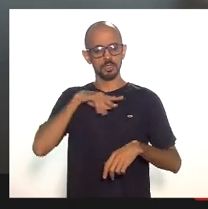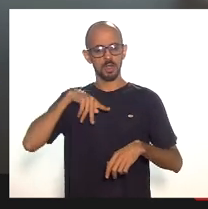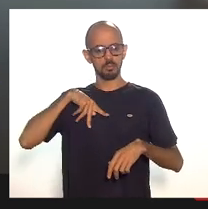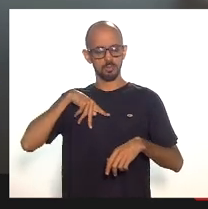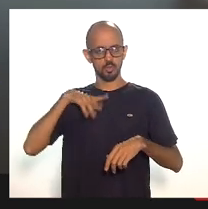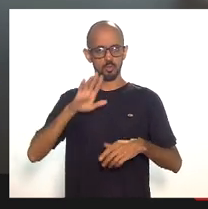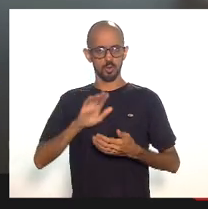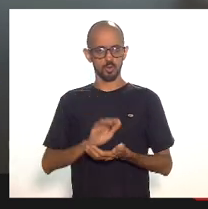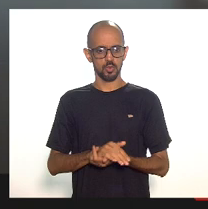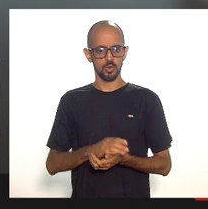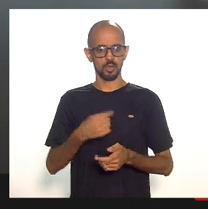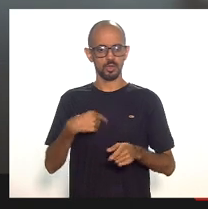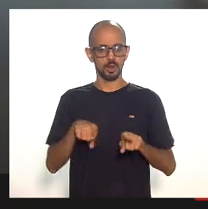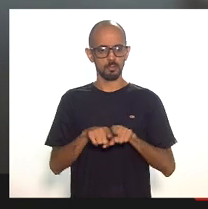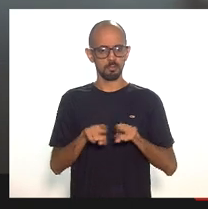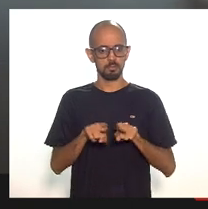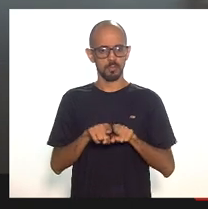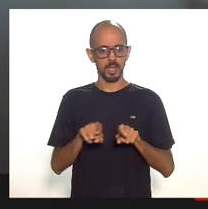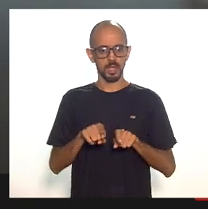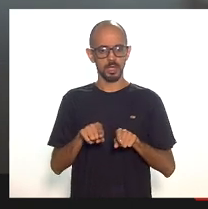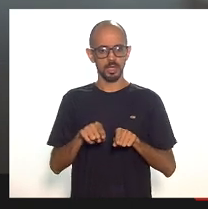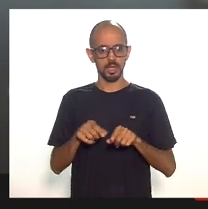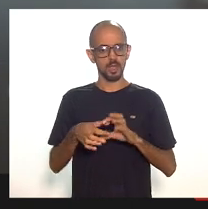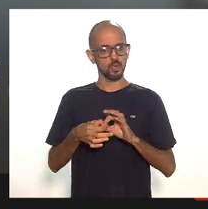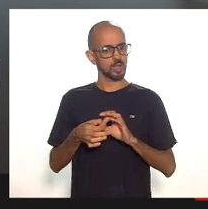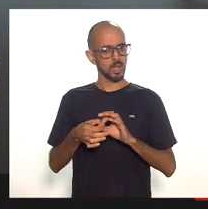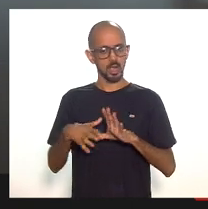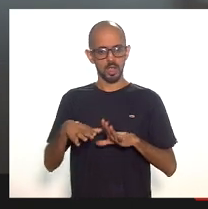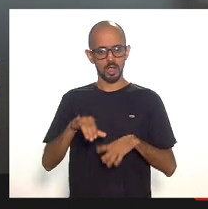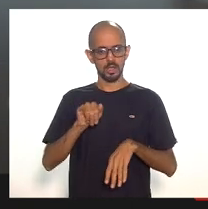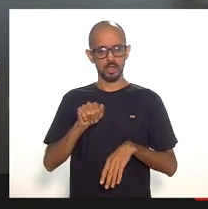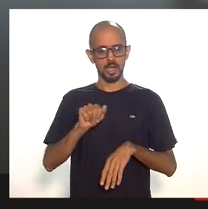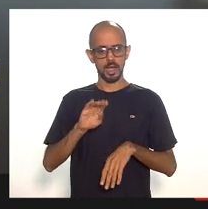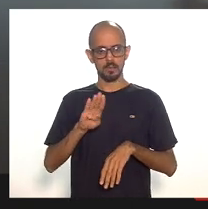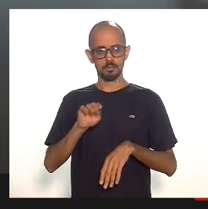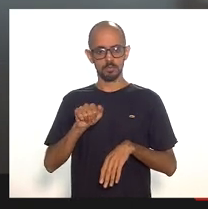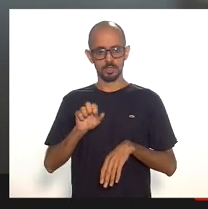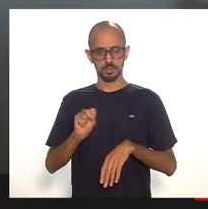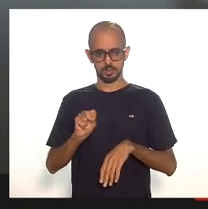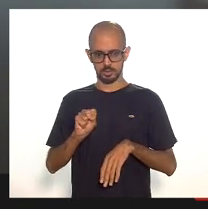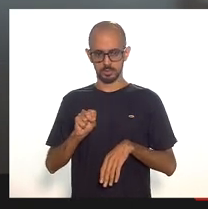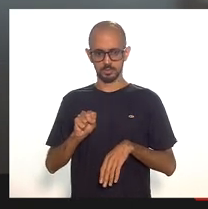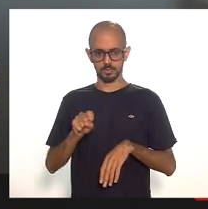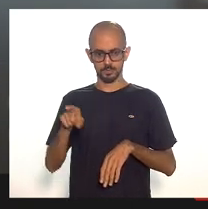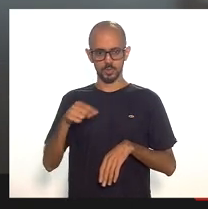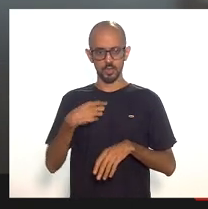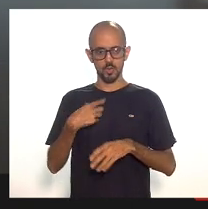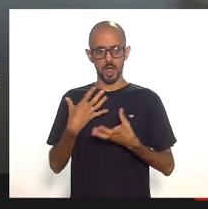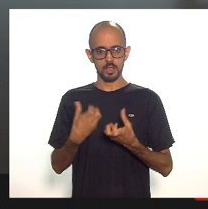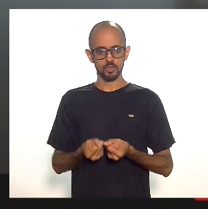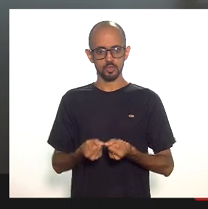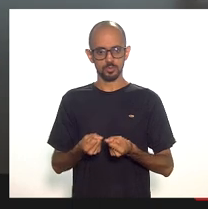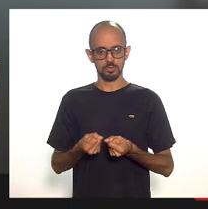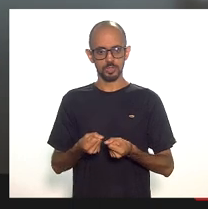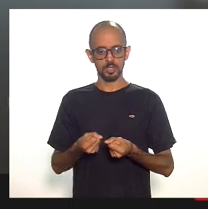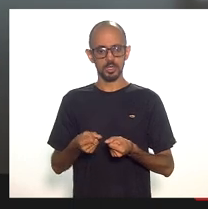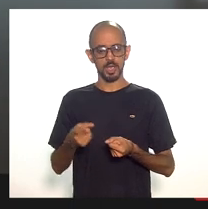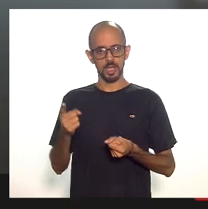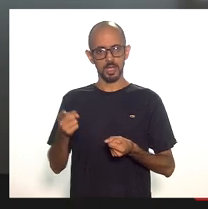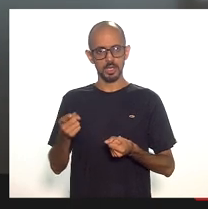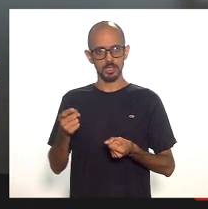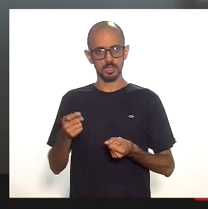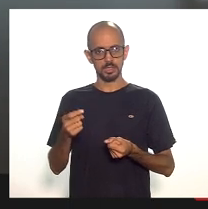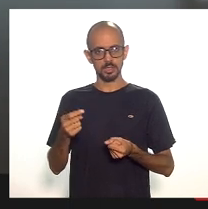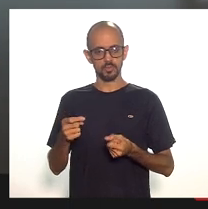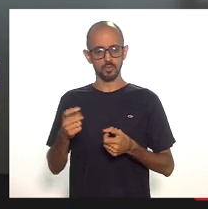Deu? Inclusive, eu dei inidoneidade ao Iabas, assumi a inidoneidade do Iabas, dei, ele entrou com recurso, o recurso não